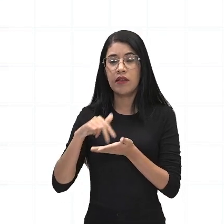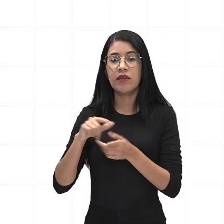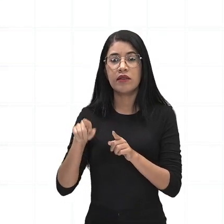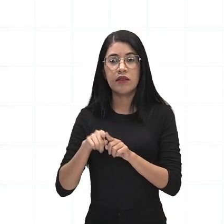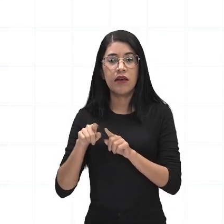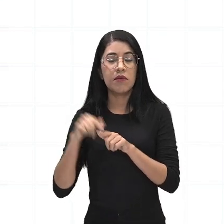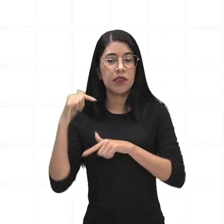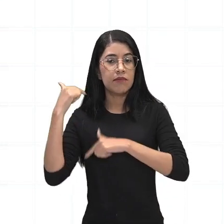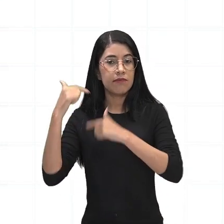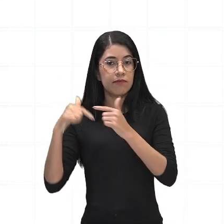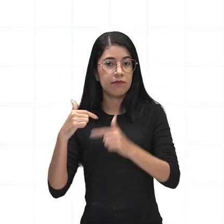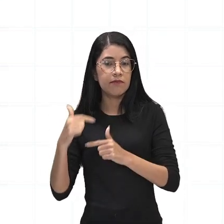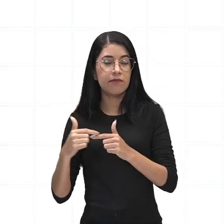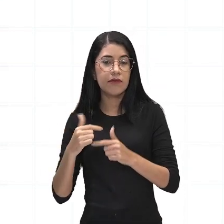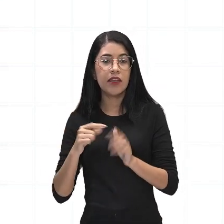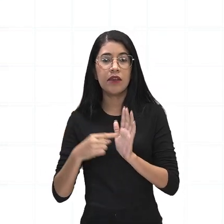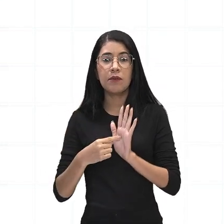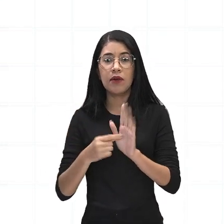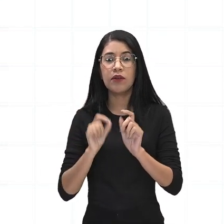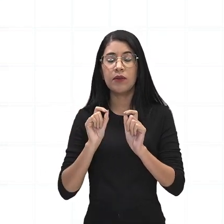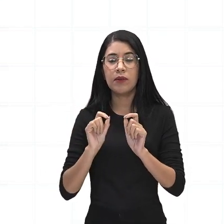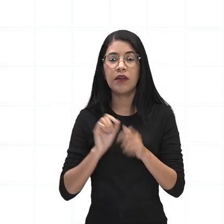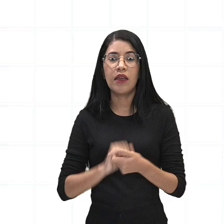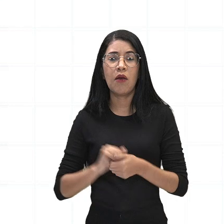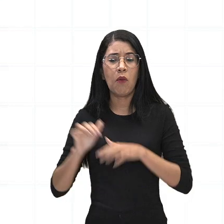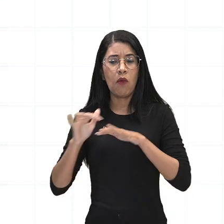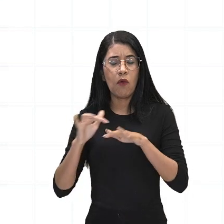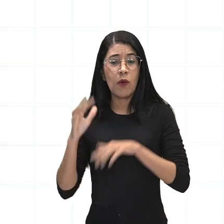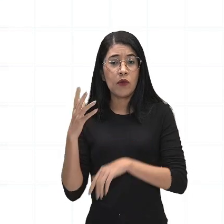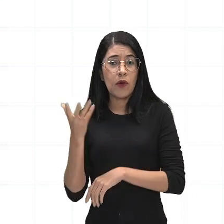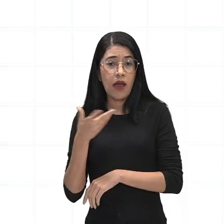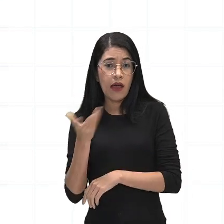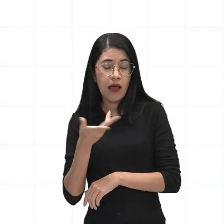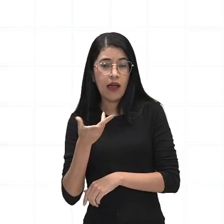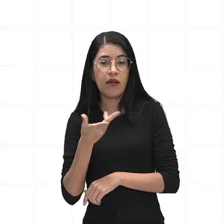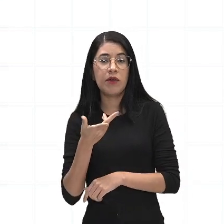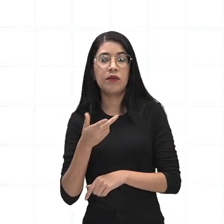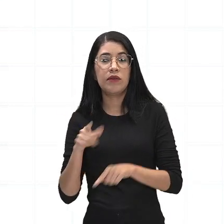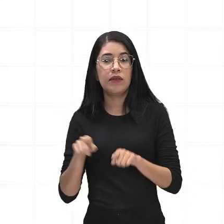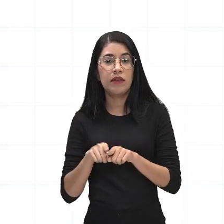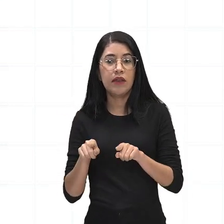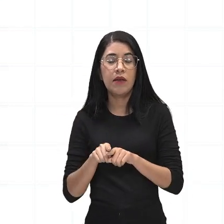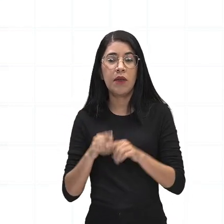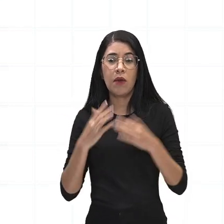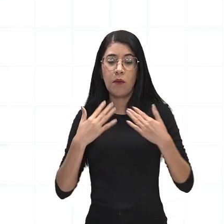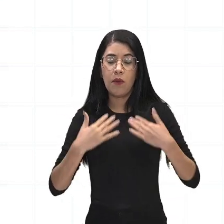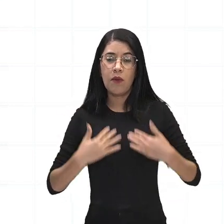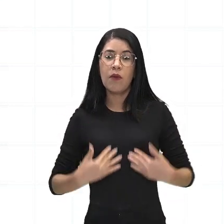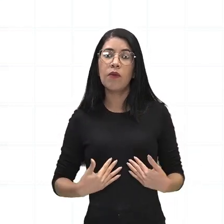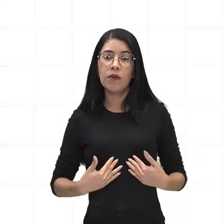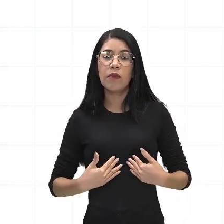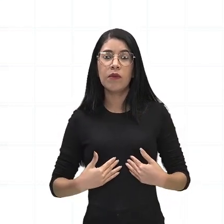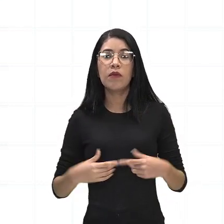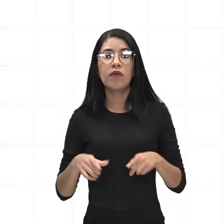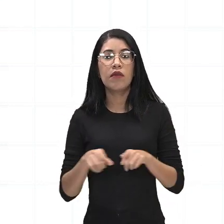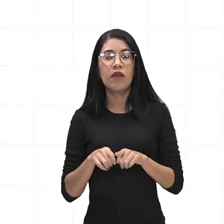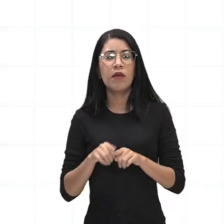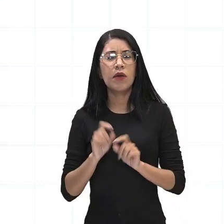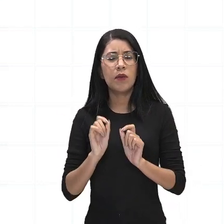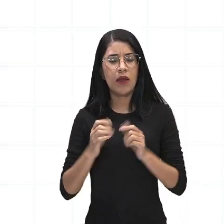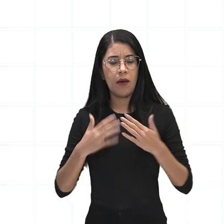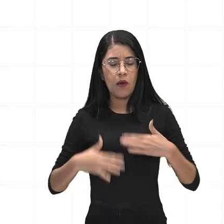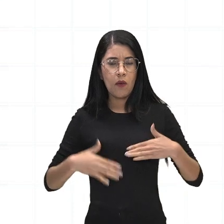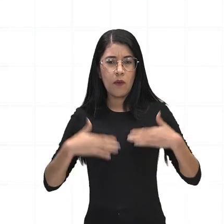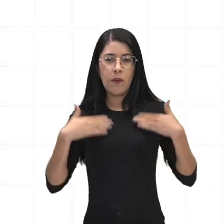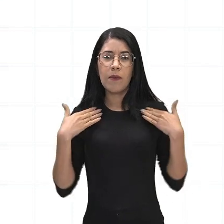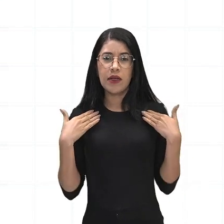forma tradicional de dança que enfatiza movimentos rápidos dos pés, postura ereta, quer dizer bem